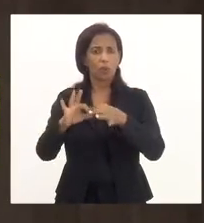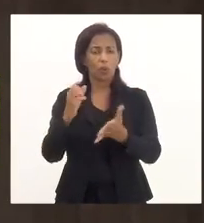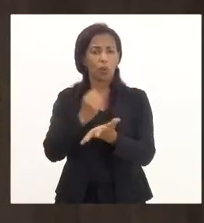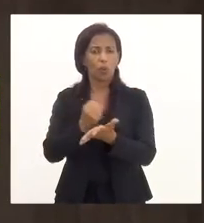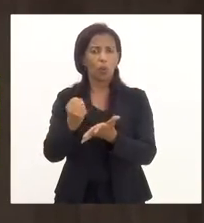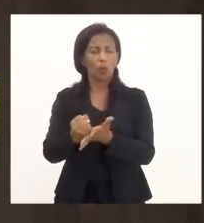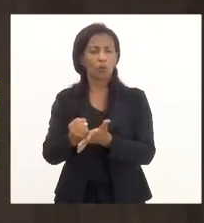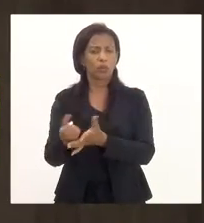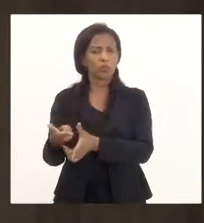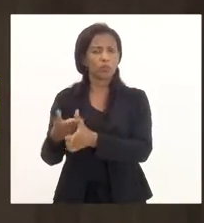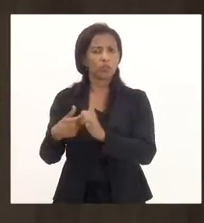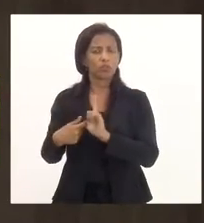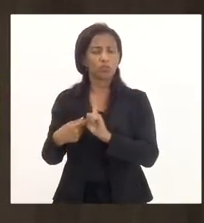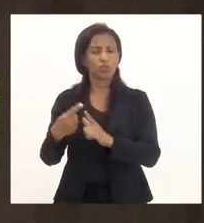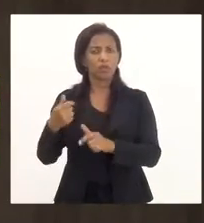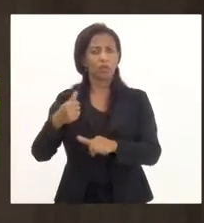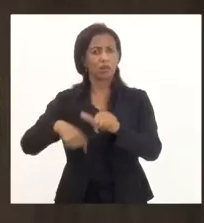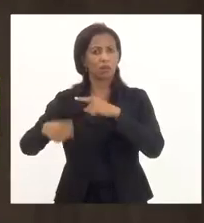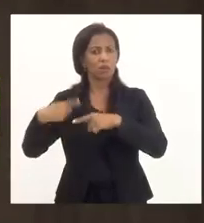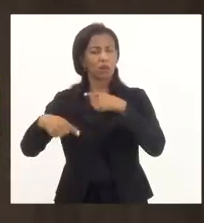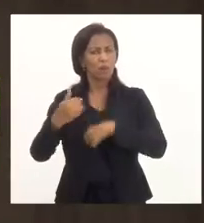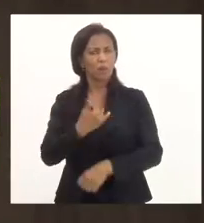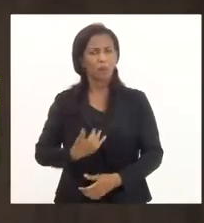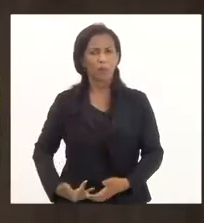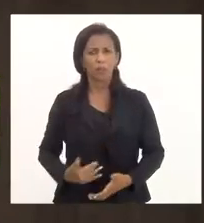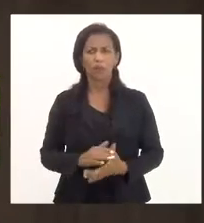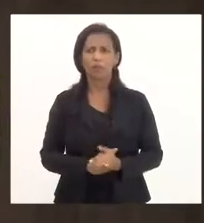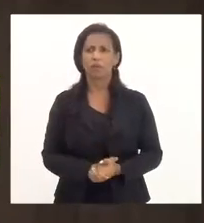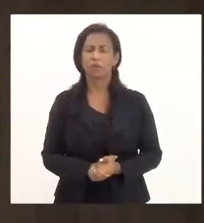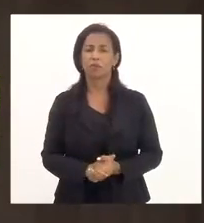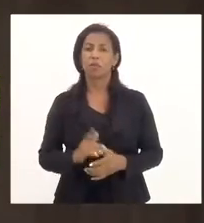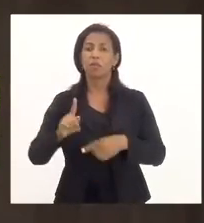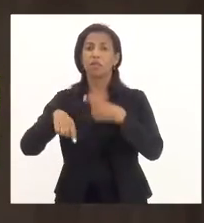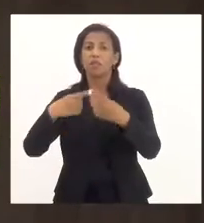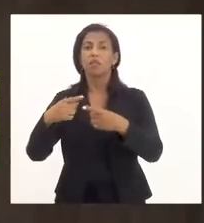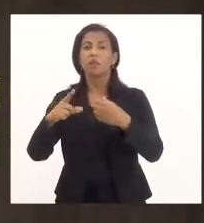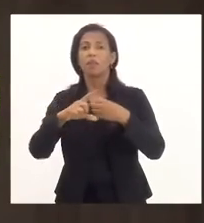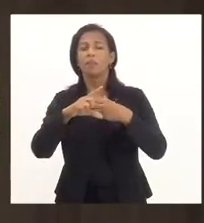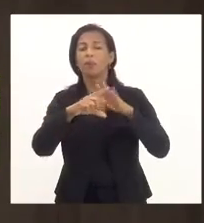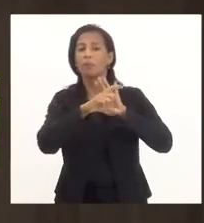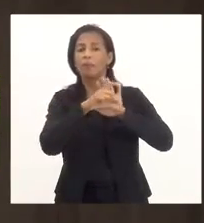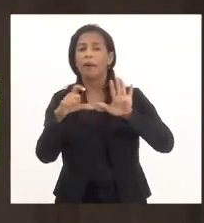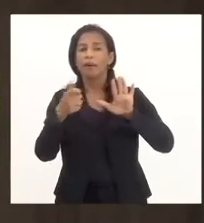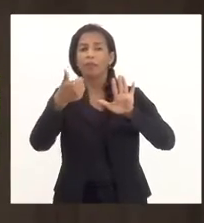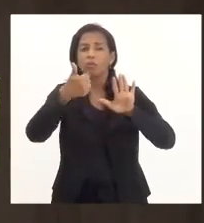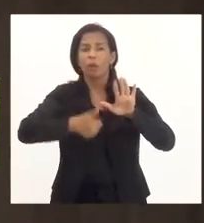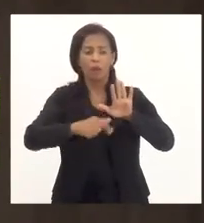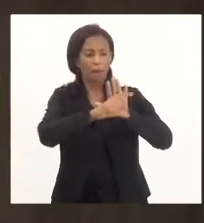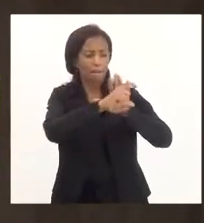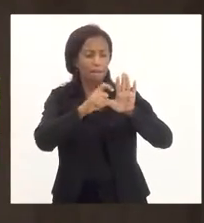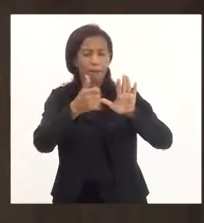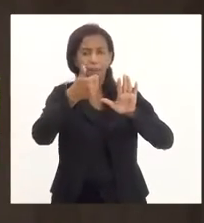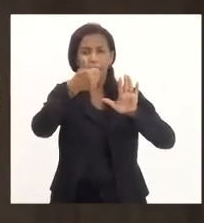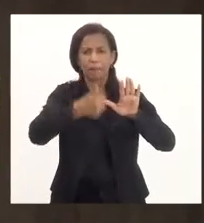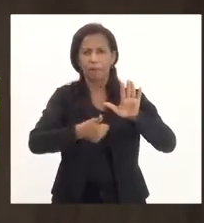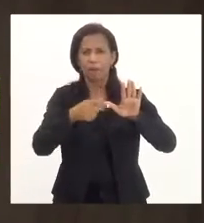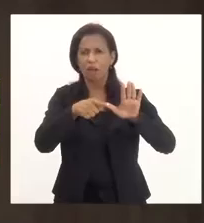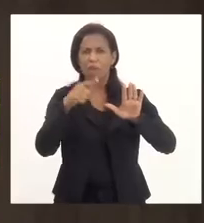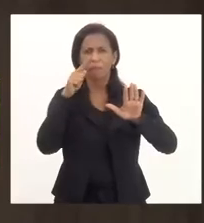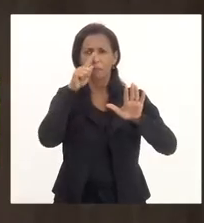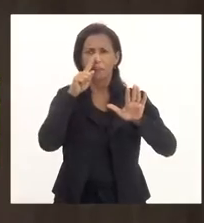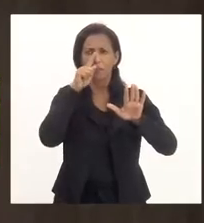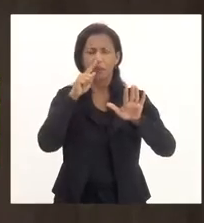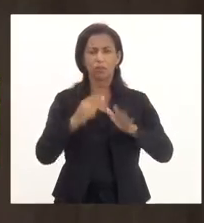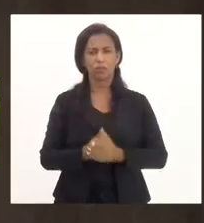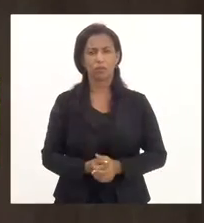contrato de confissão de dívida de refinanciamento de dívidas públicas e logo após tem um parar para o único e o parafuso ele é muito perigoso